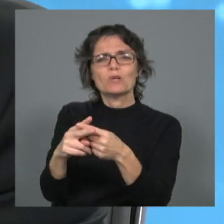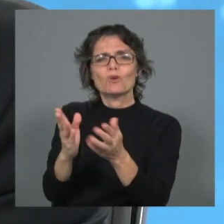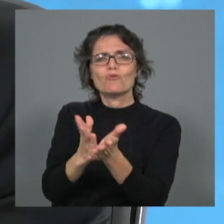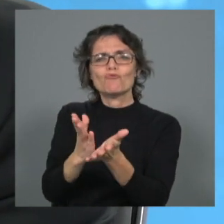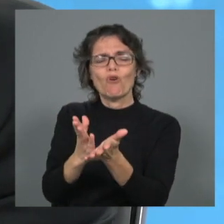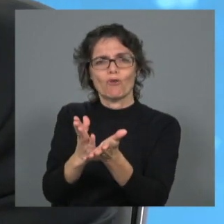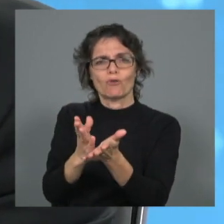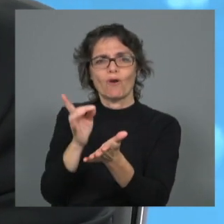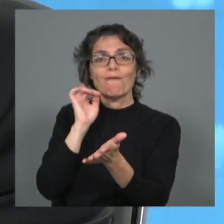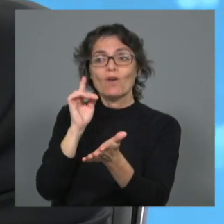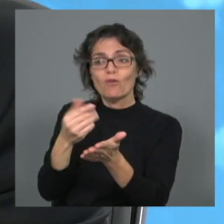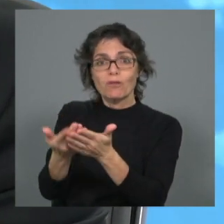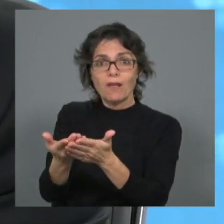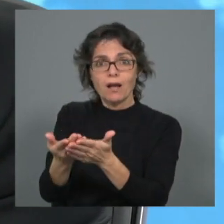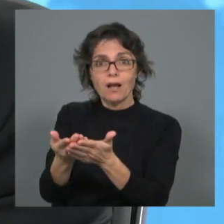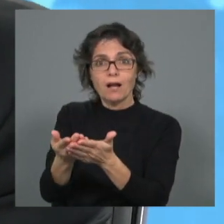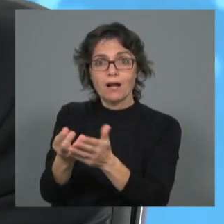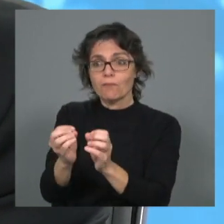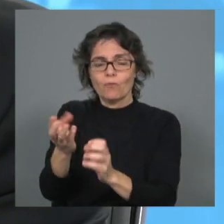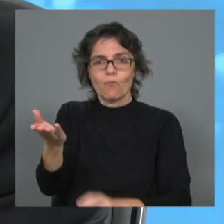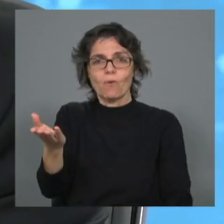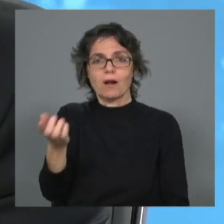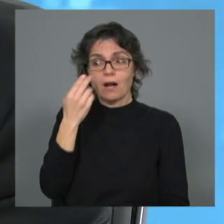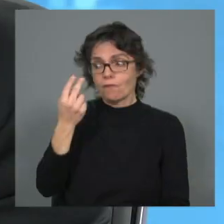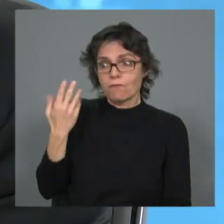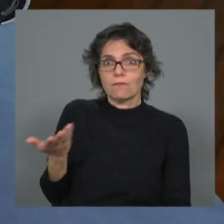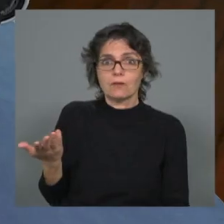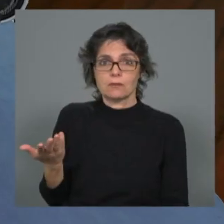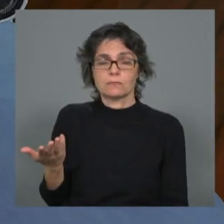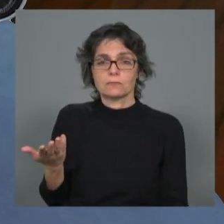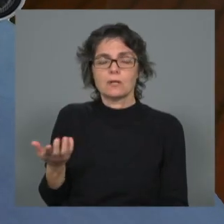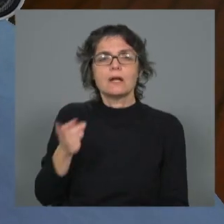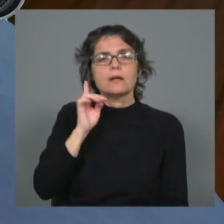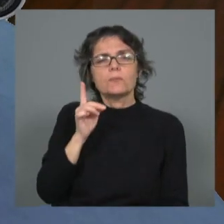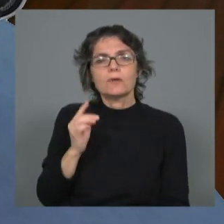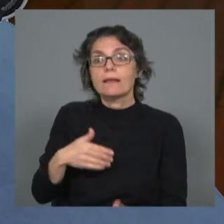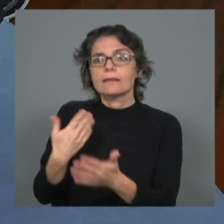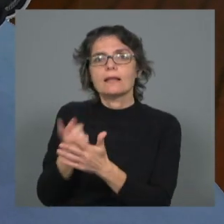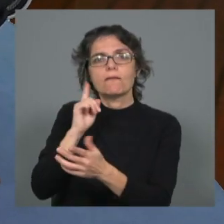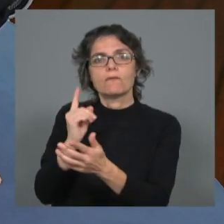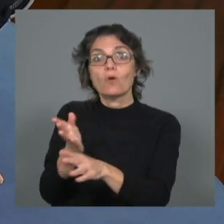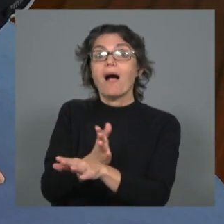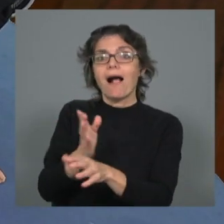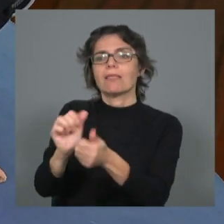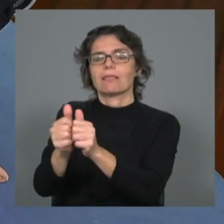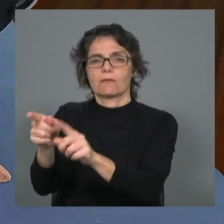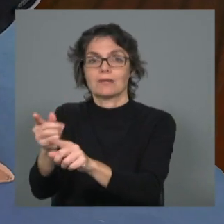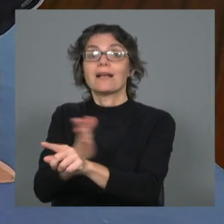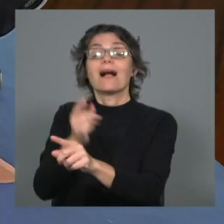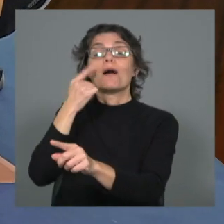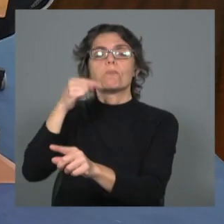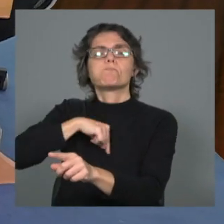o ser humano, valorizar o que é a pessoa, antes de ser um atleta. E por isso caiu,